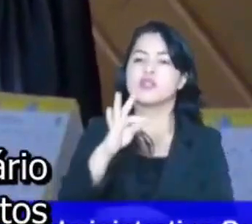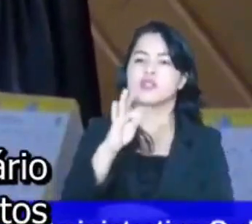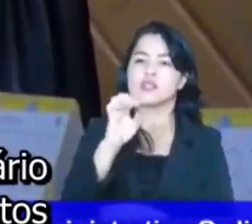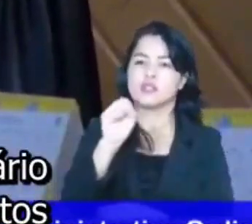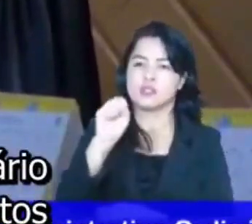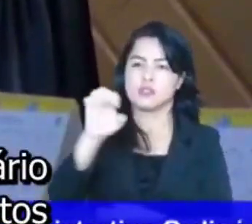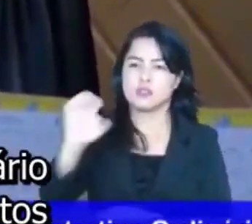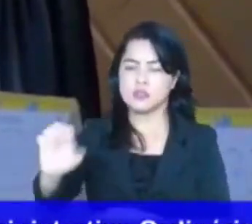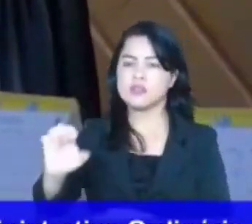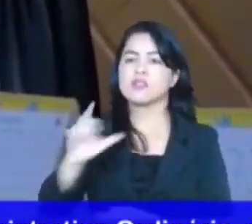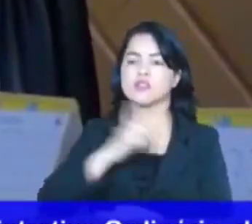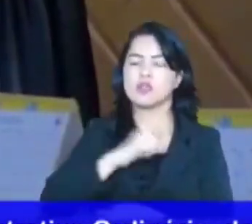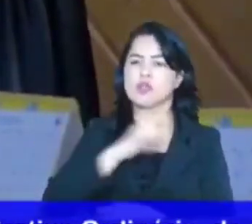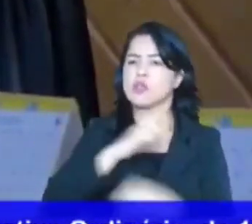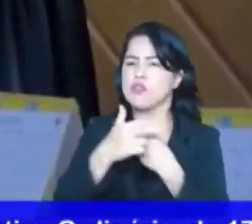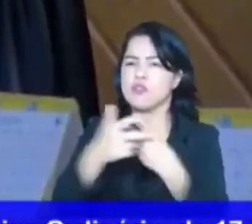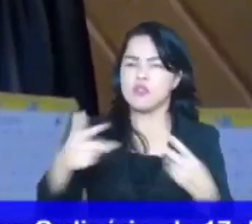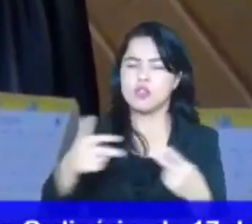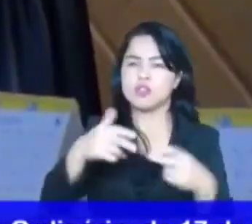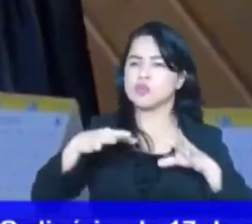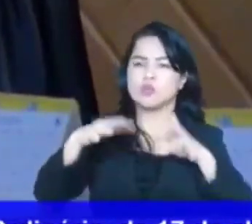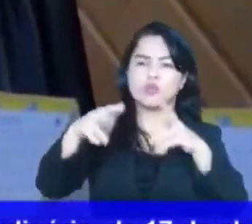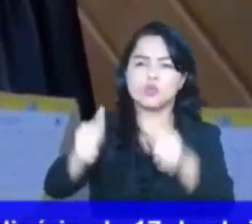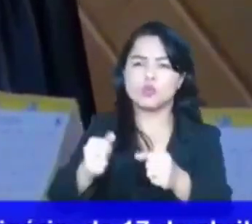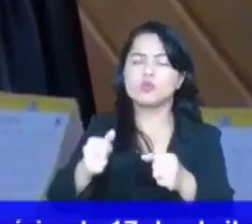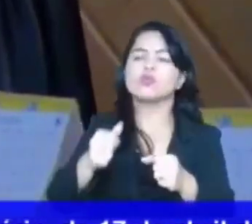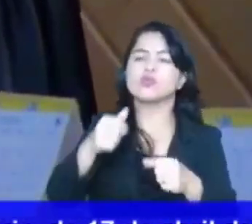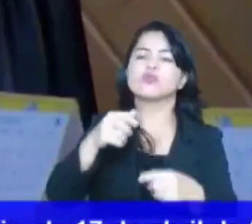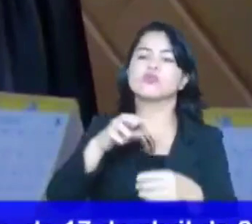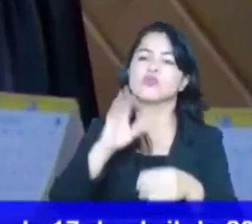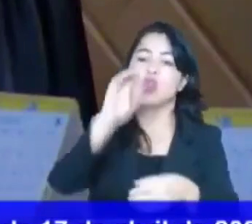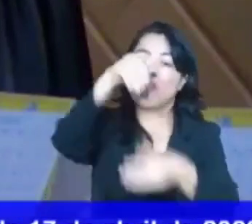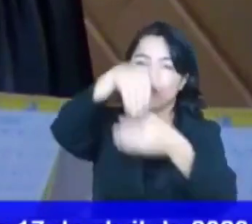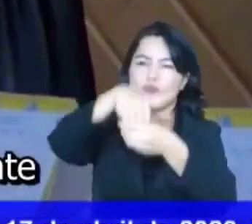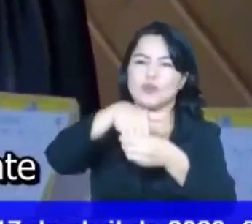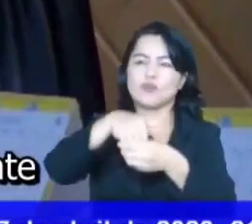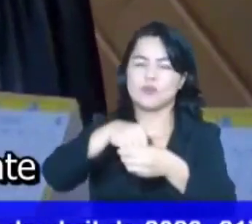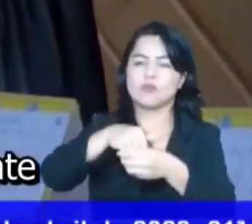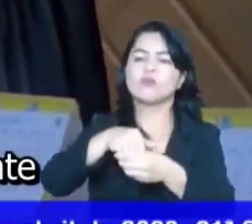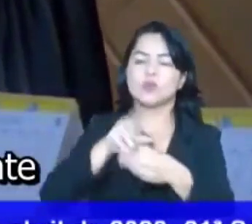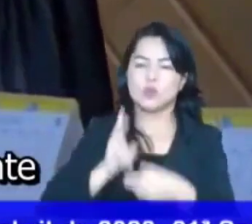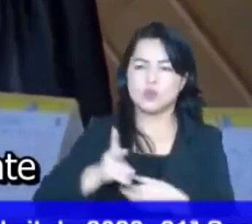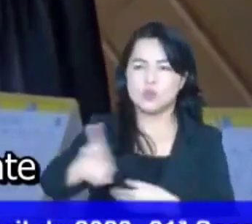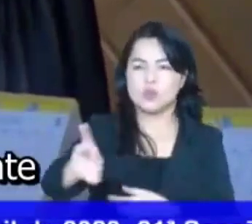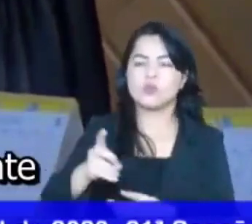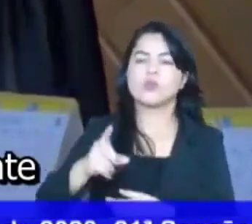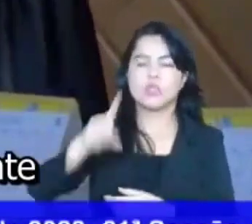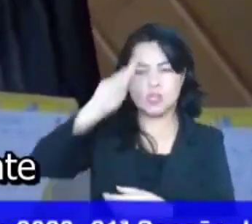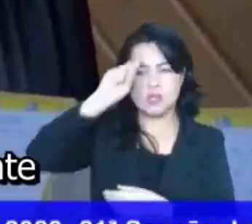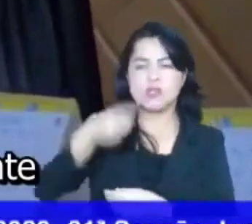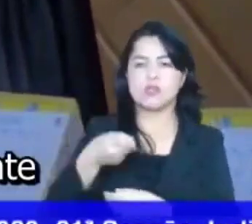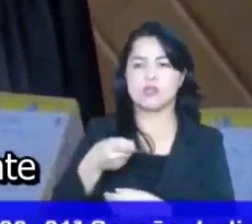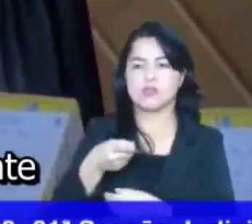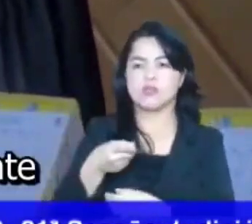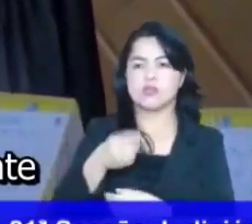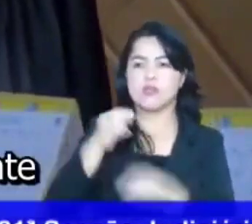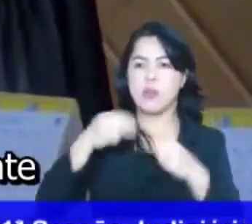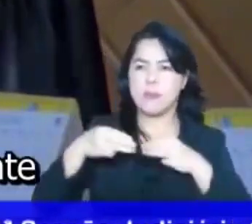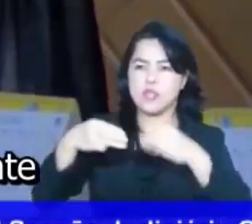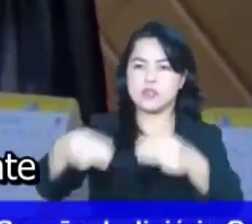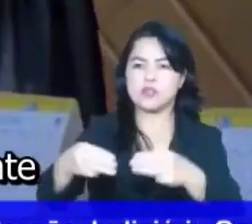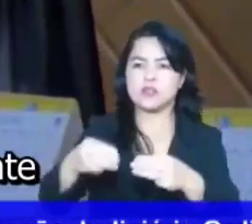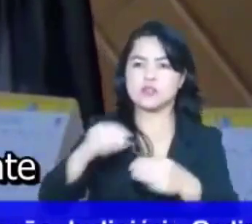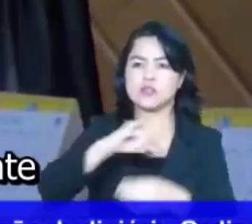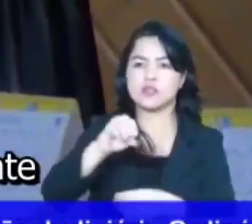por unanimidade de votos, mantém a decisão do ministro Jorge Mussi, que, inclusive,